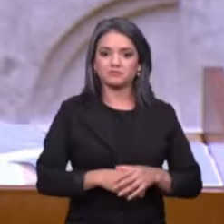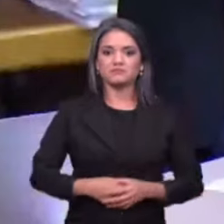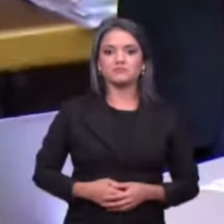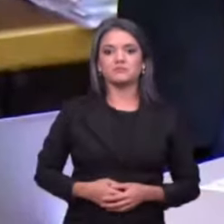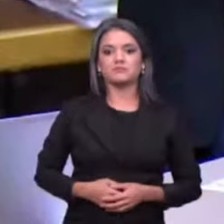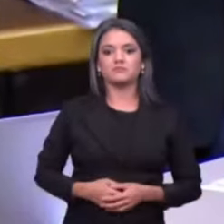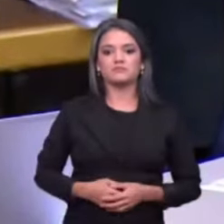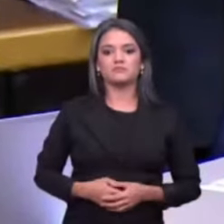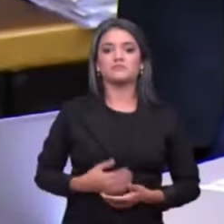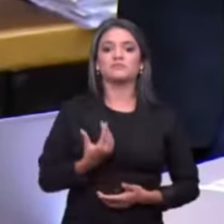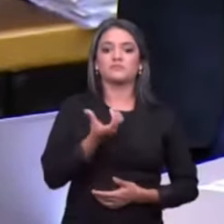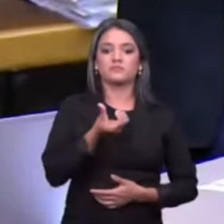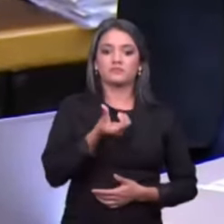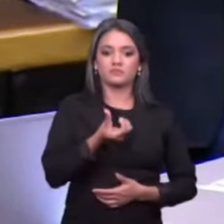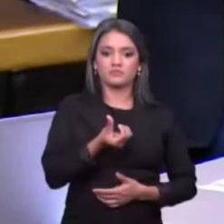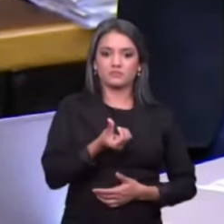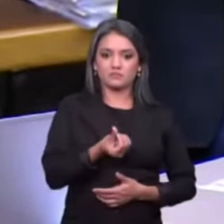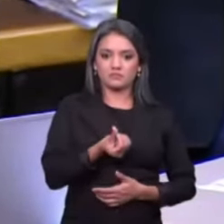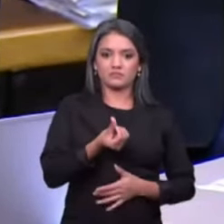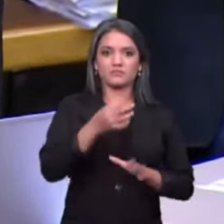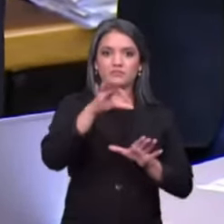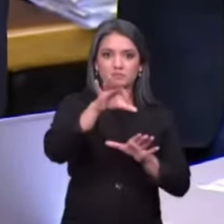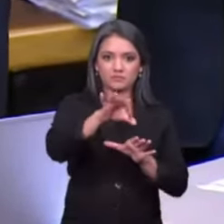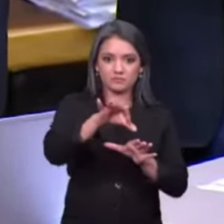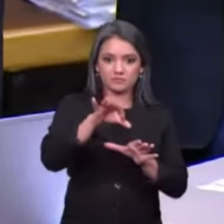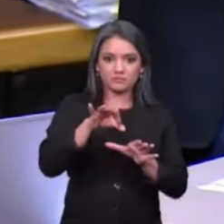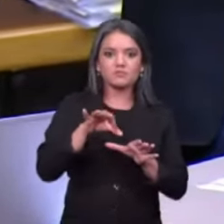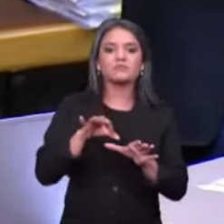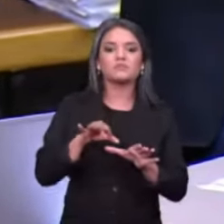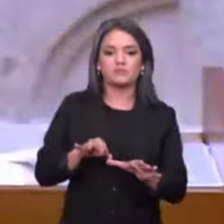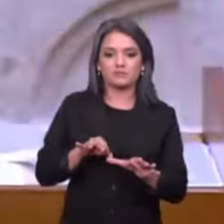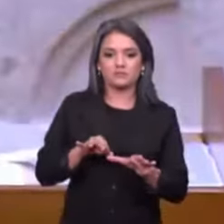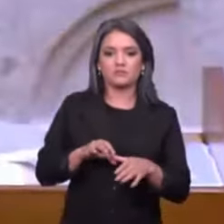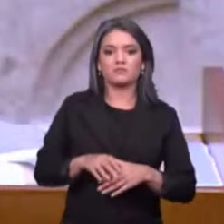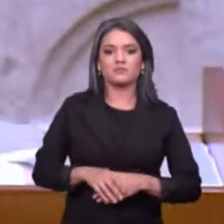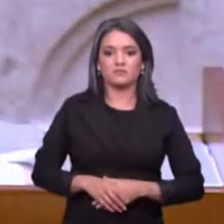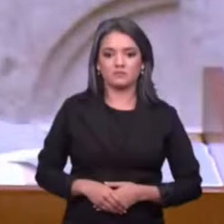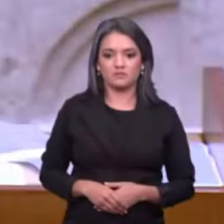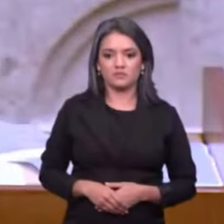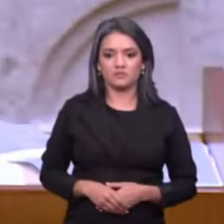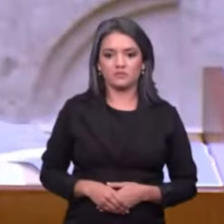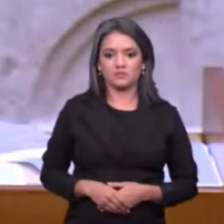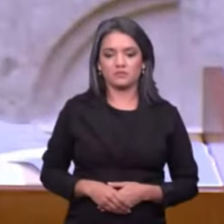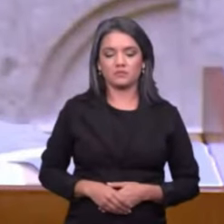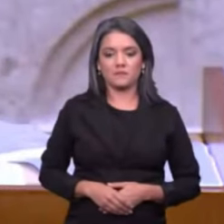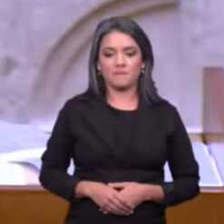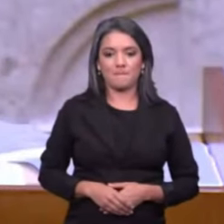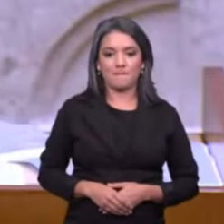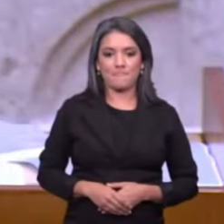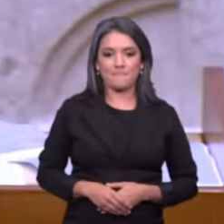fêmeas. E seis plantas fêmeas. Já constava, inclusive, na proclamação do resultado anterior. E seis plantas fêmeas.